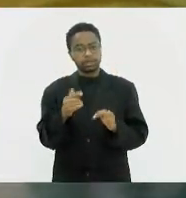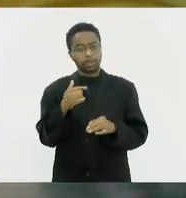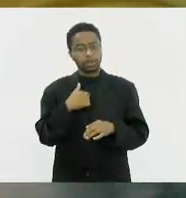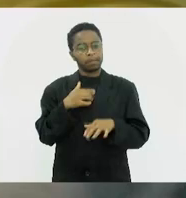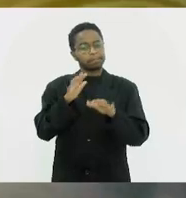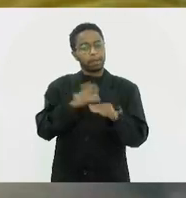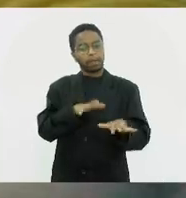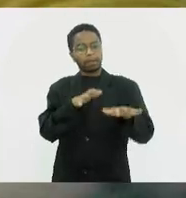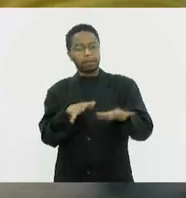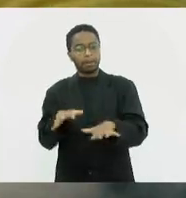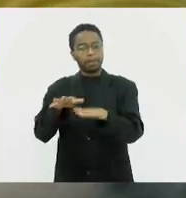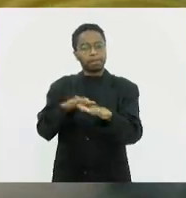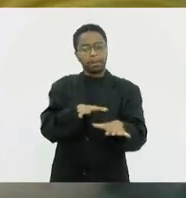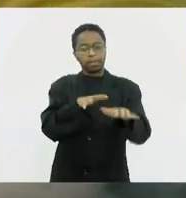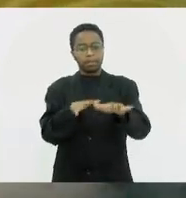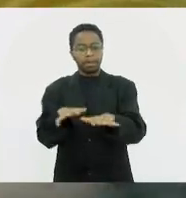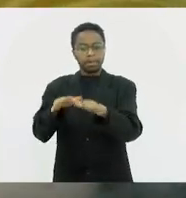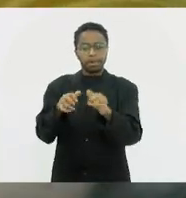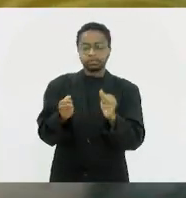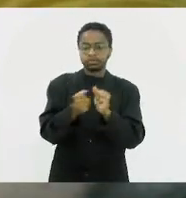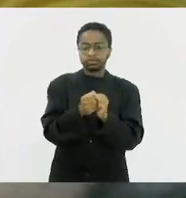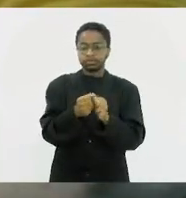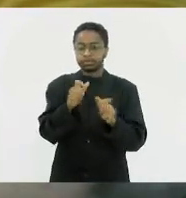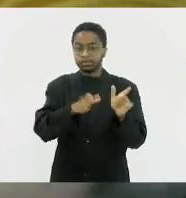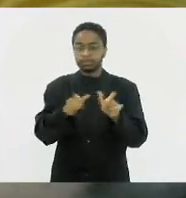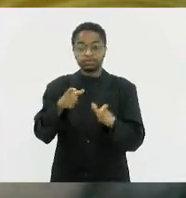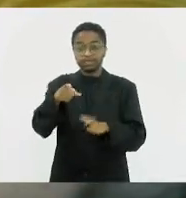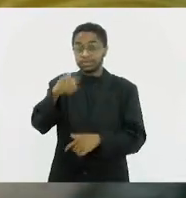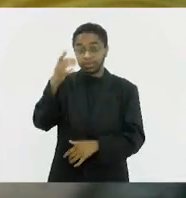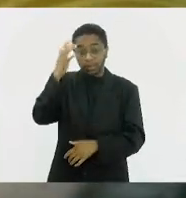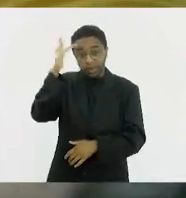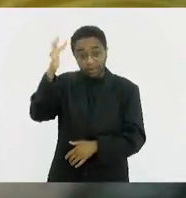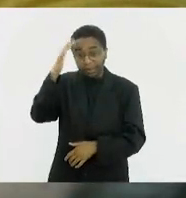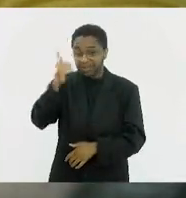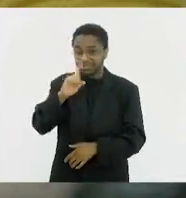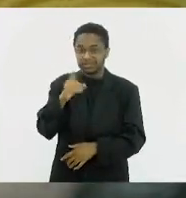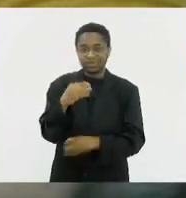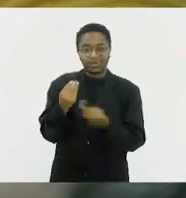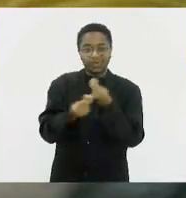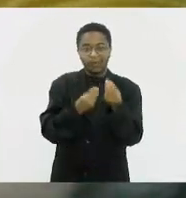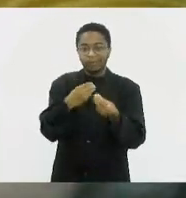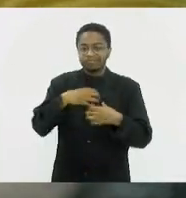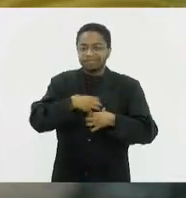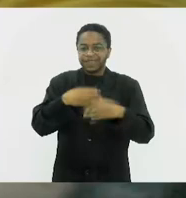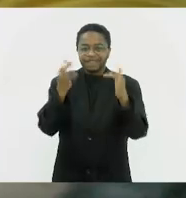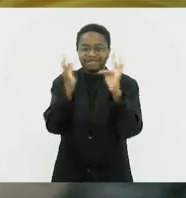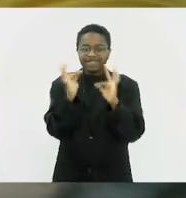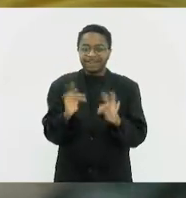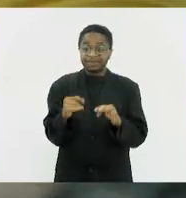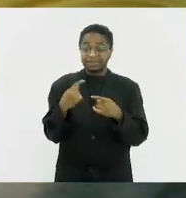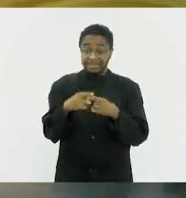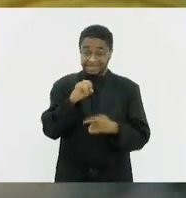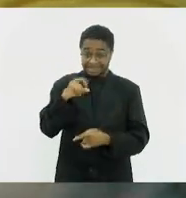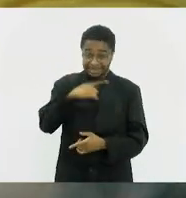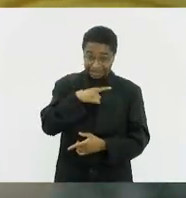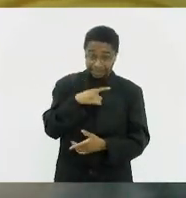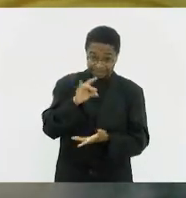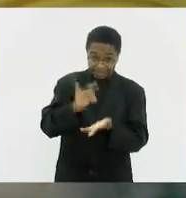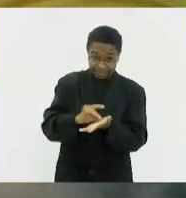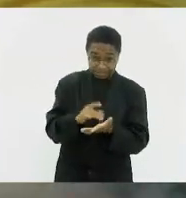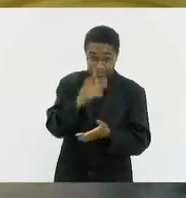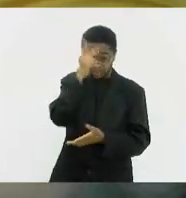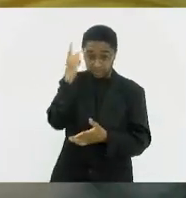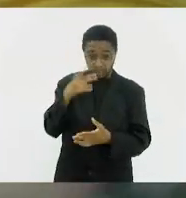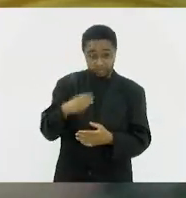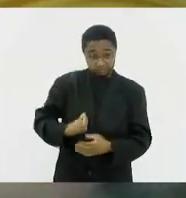avenida. Munir, você não sabe a felicidade. Se existe uma pessoa feliz, se existia